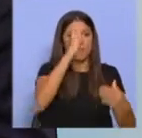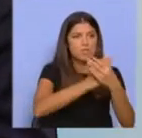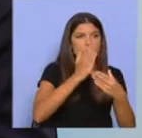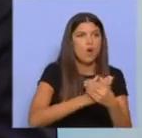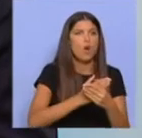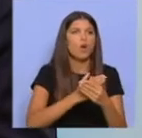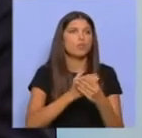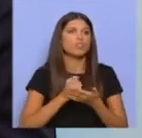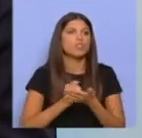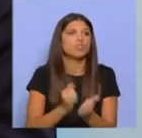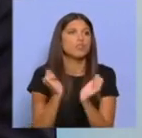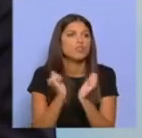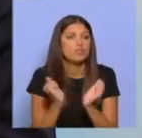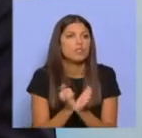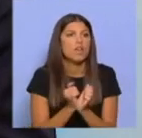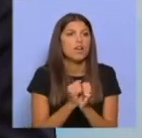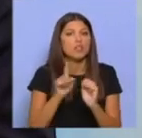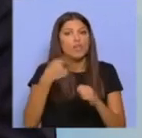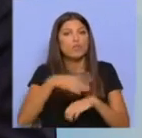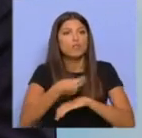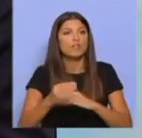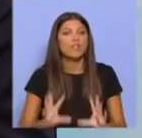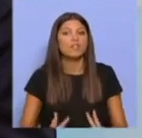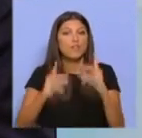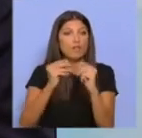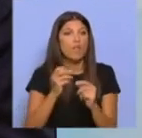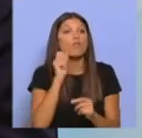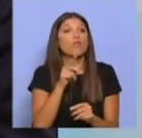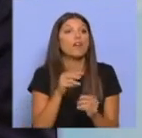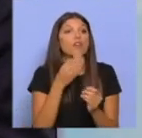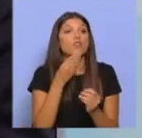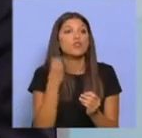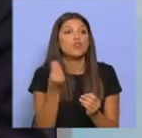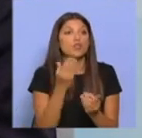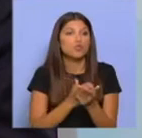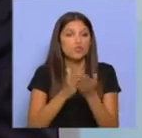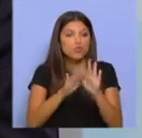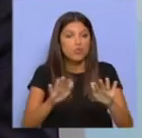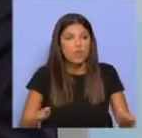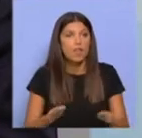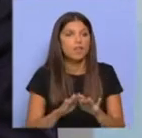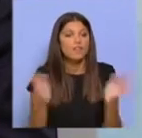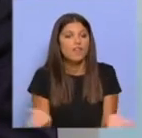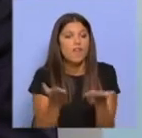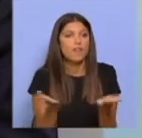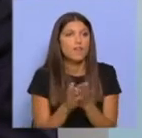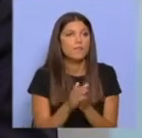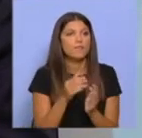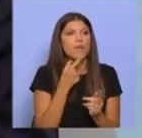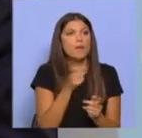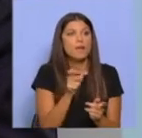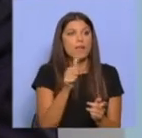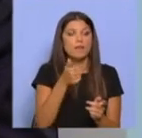conheçam a metodologia e depois desenvolvem com os estudantes semanas Ubuntu e os clubes Ubuntu. O que é que quer dizer Ubuntu, para que os